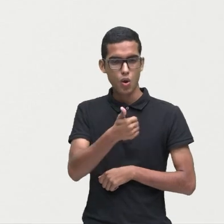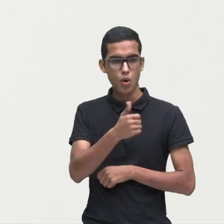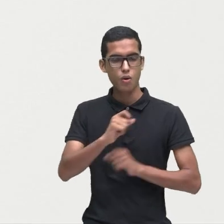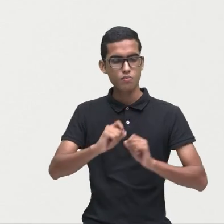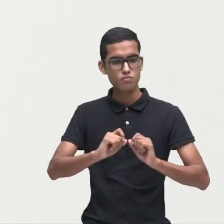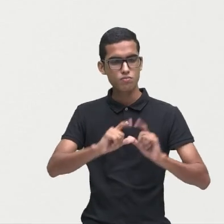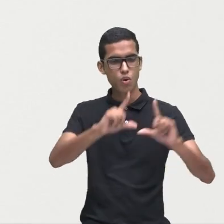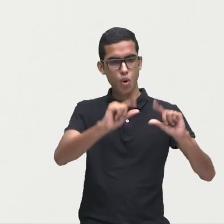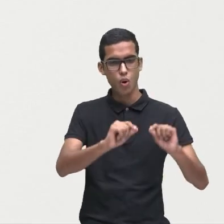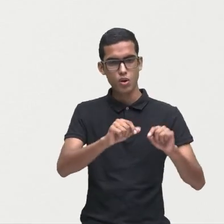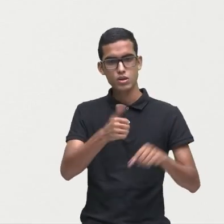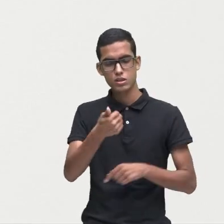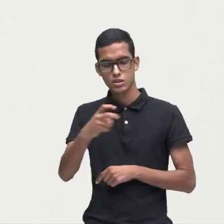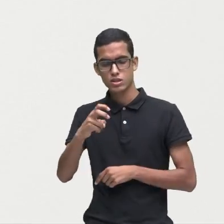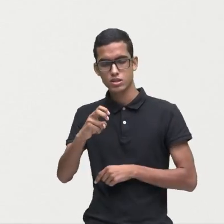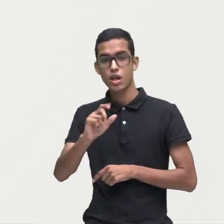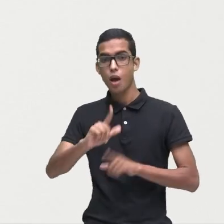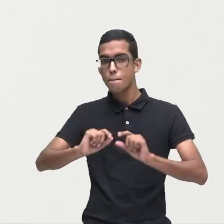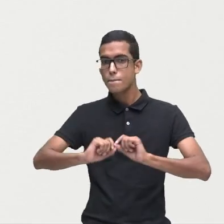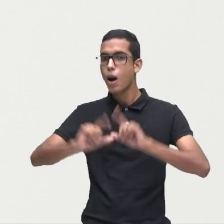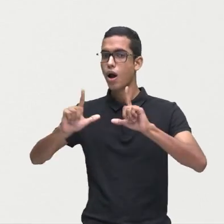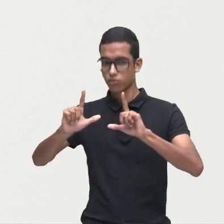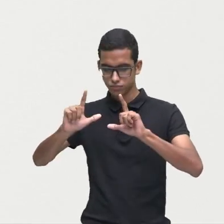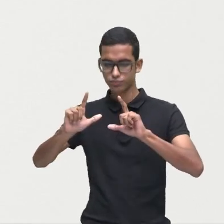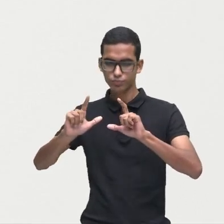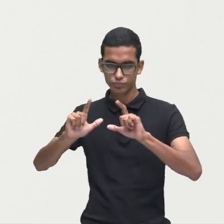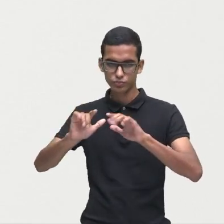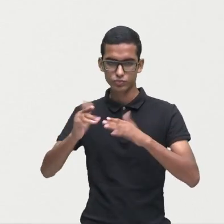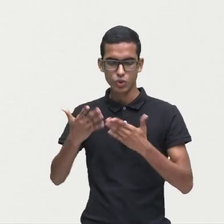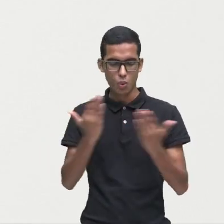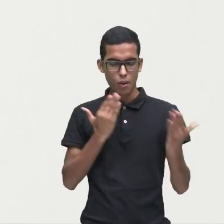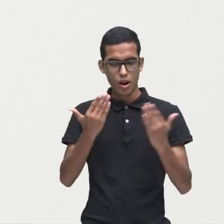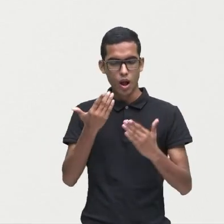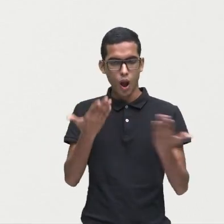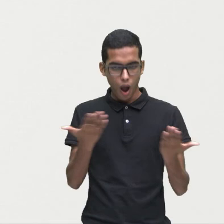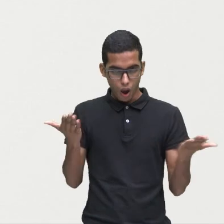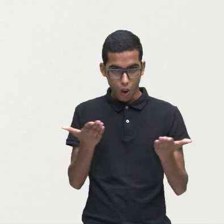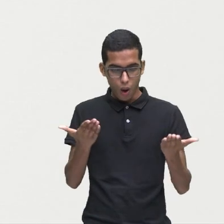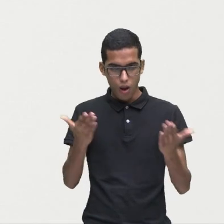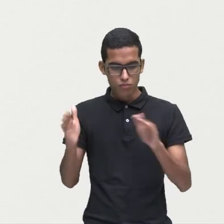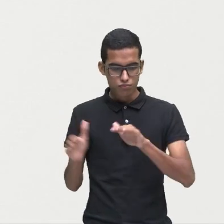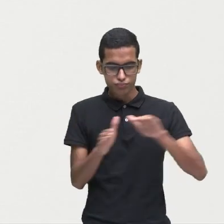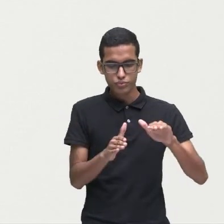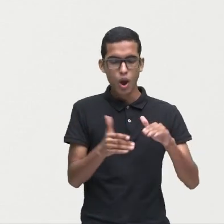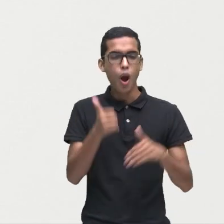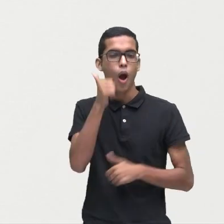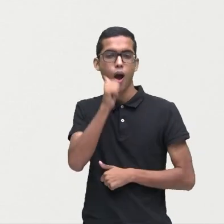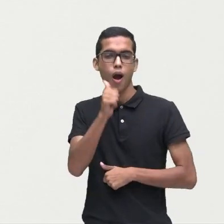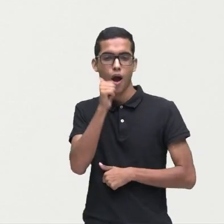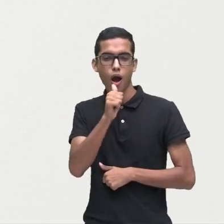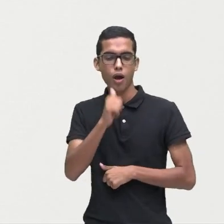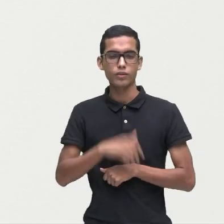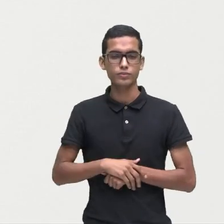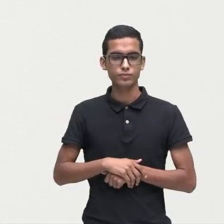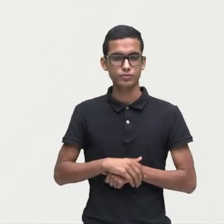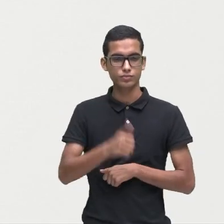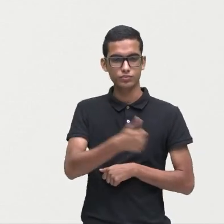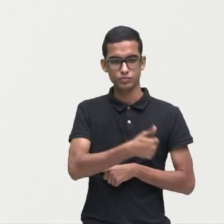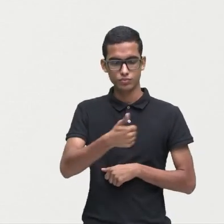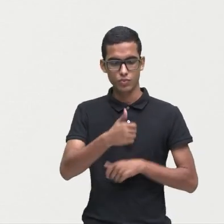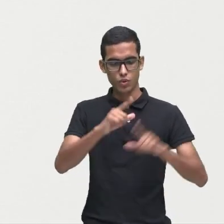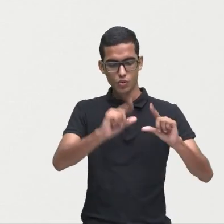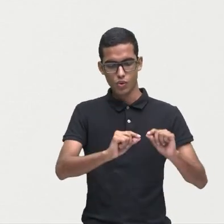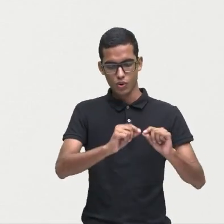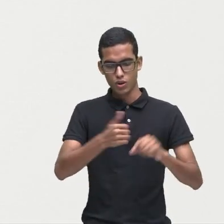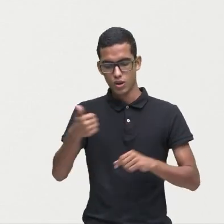a maior é de 15. Entre as meninas, nós vamos ter também a menor faixa etária 11 anos e a